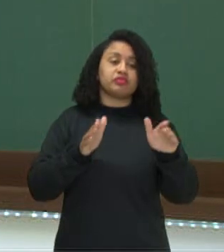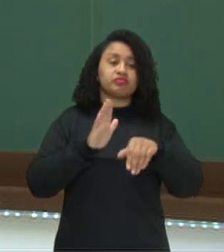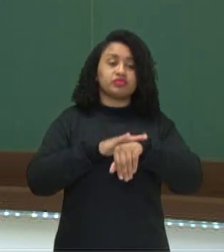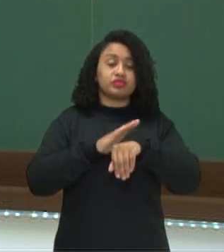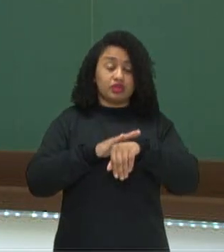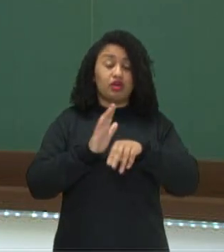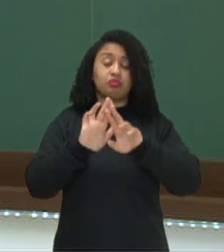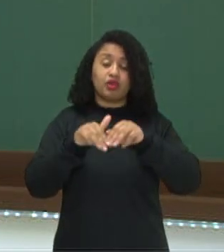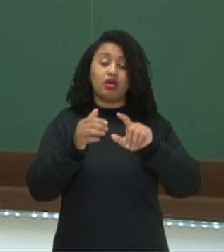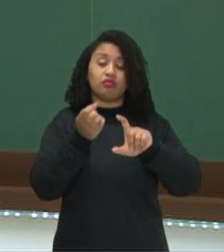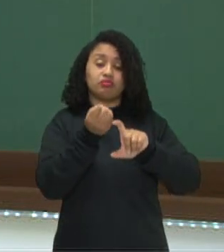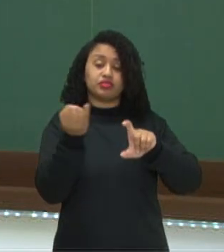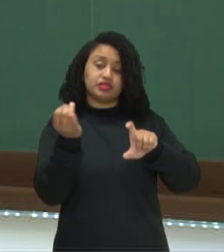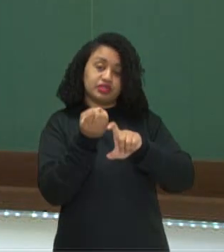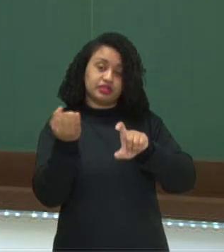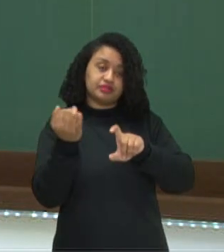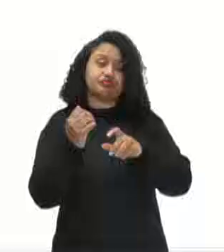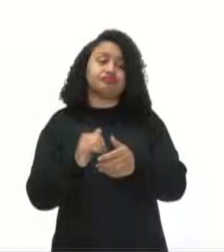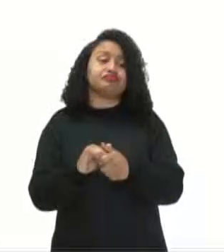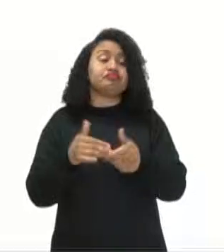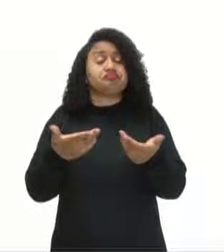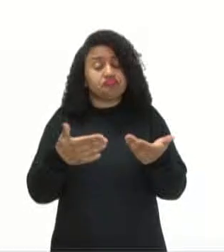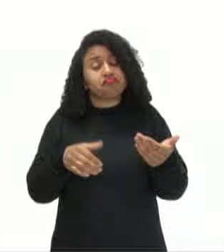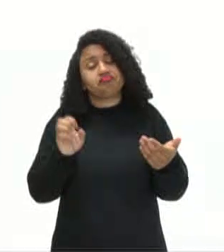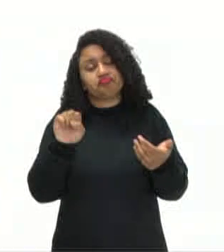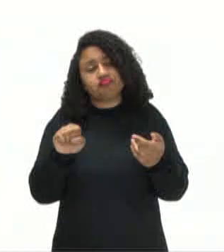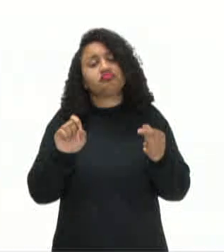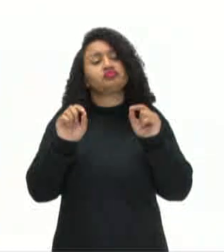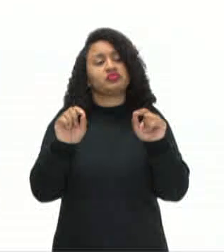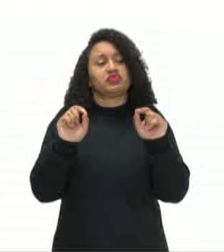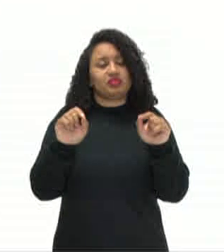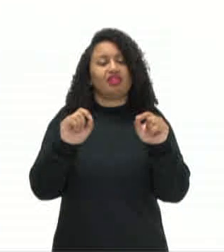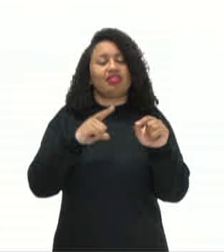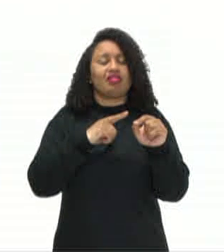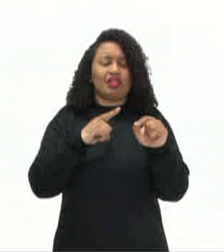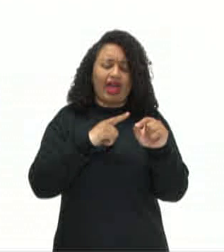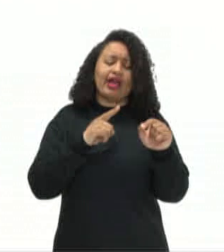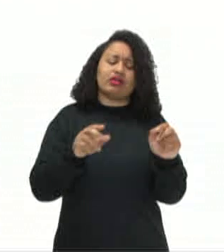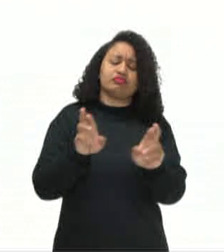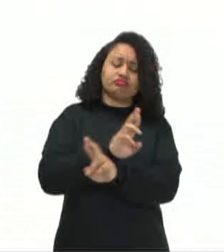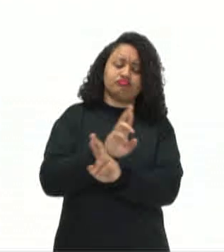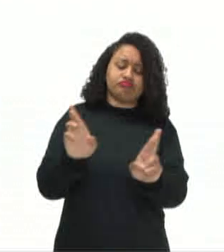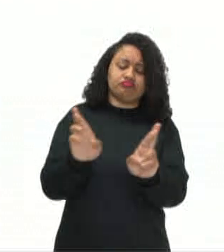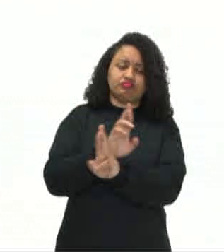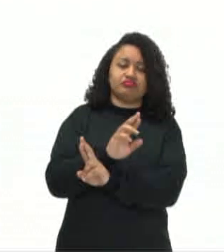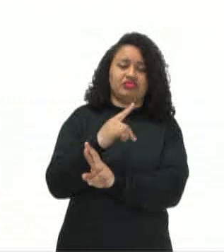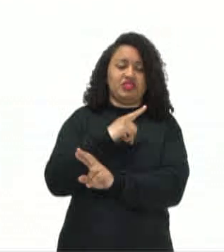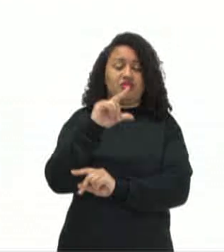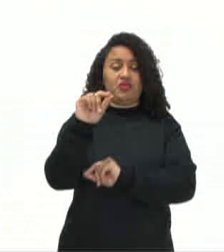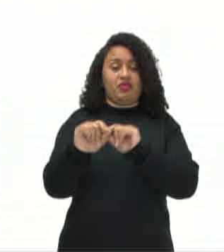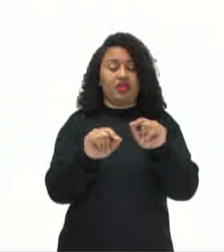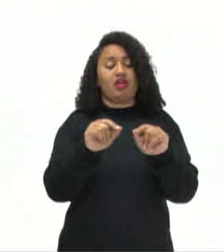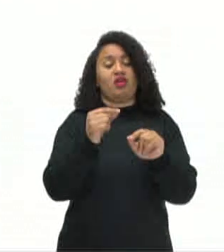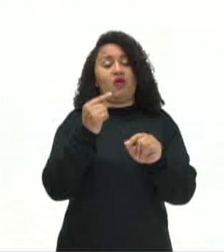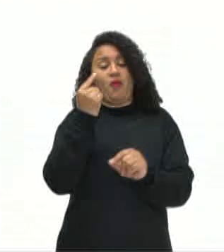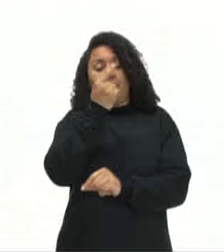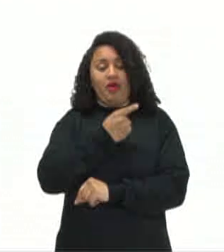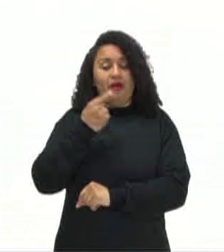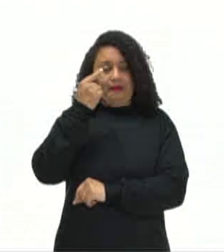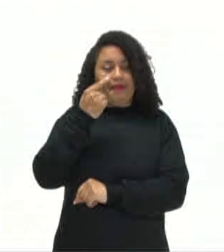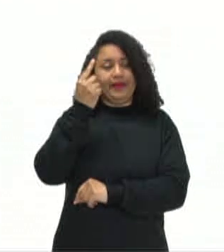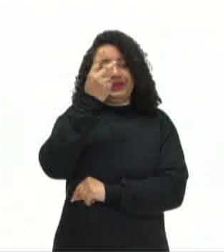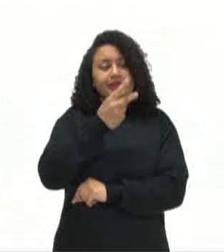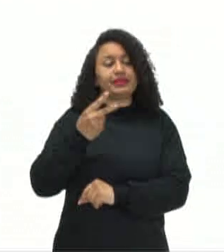forma de potência, né? Então, sim, tem uma lógica. A lógica é que a cada hora que passa,